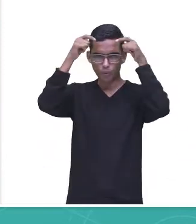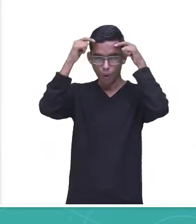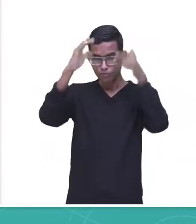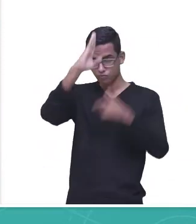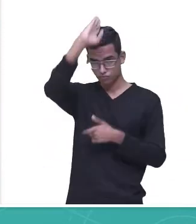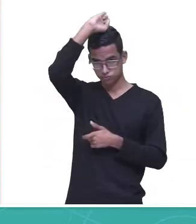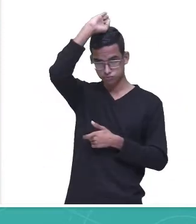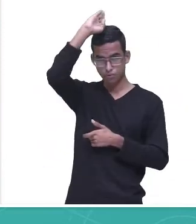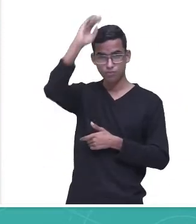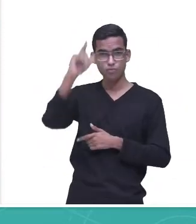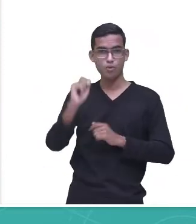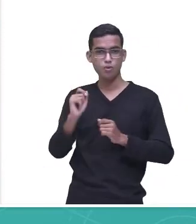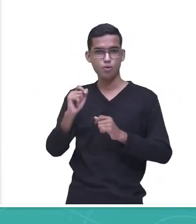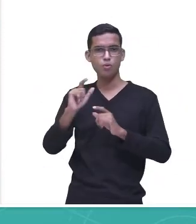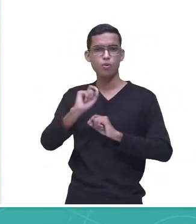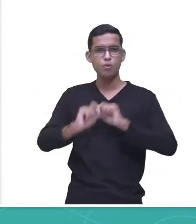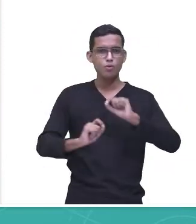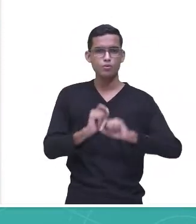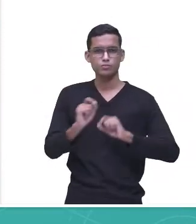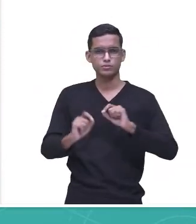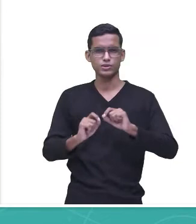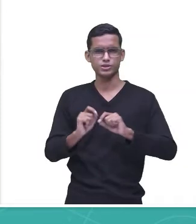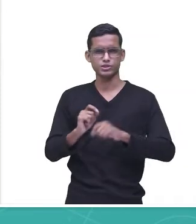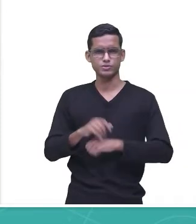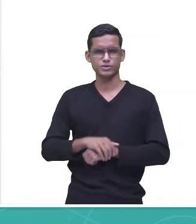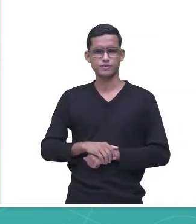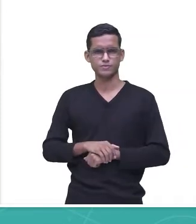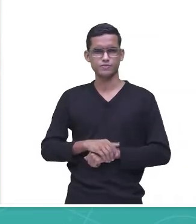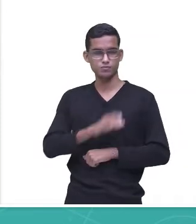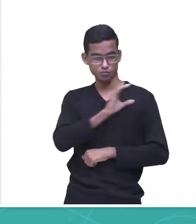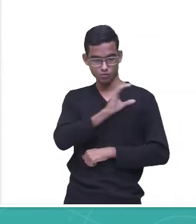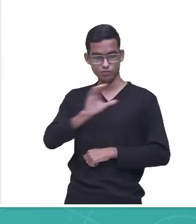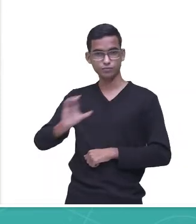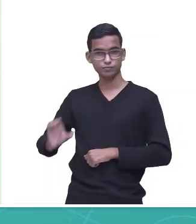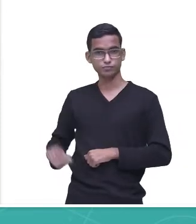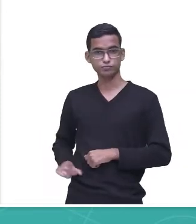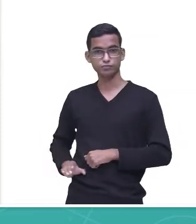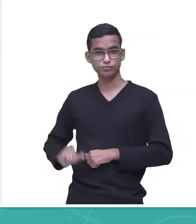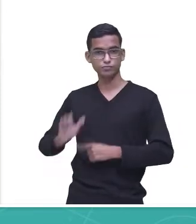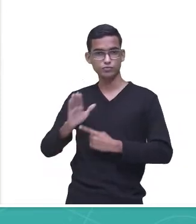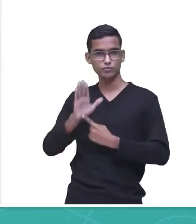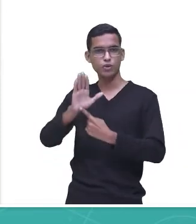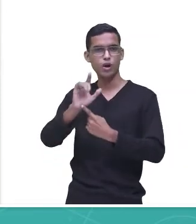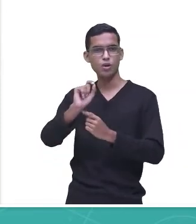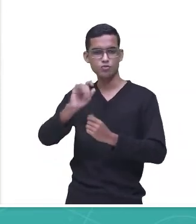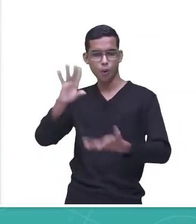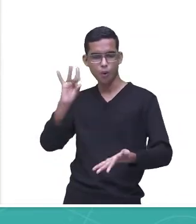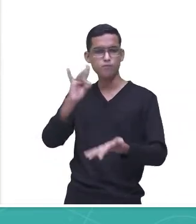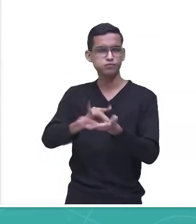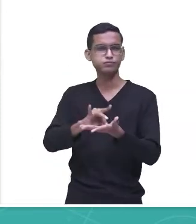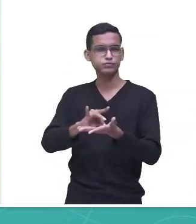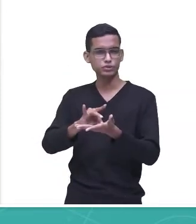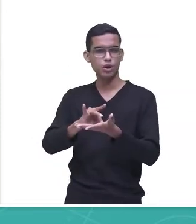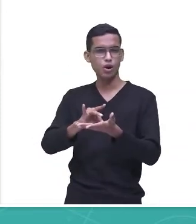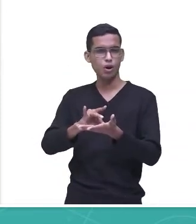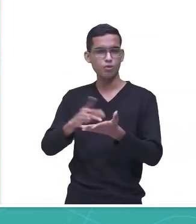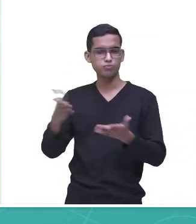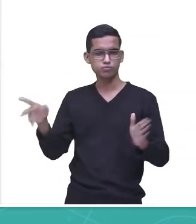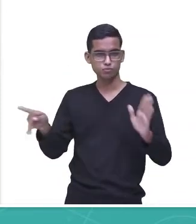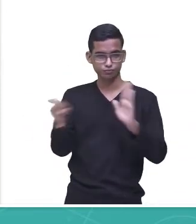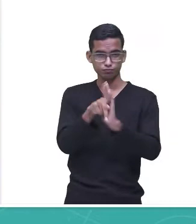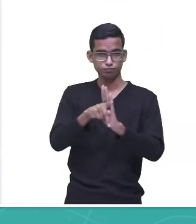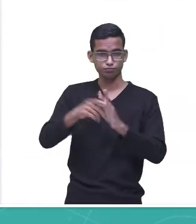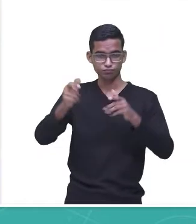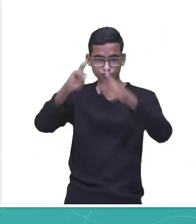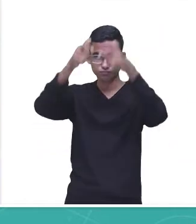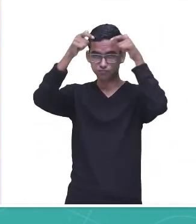como a arte oficial do Império Romano. E depois, com a queda do Império Romano, durante